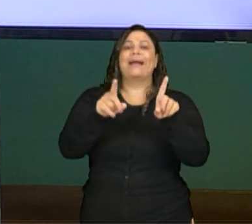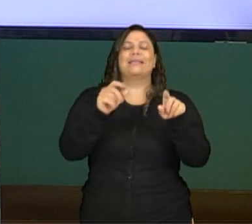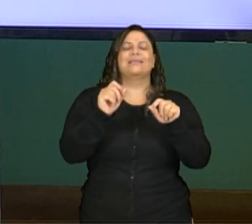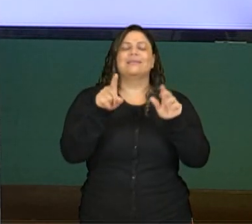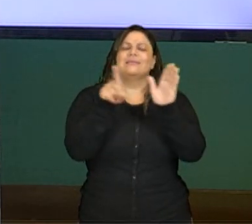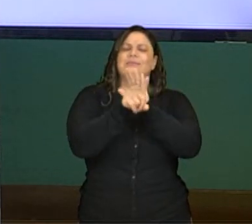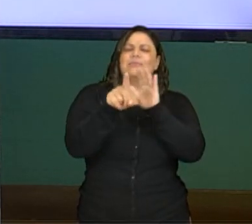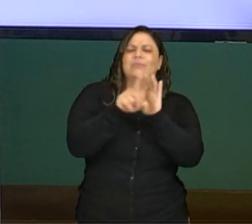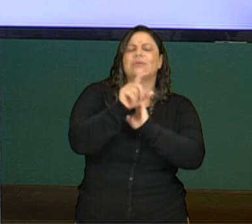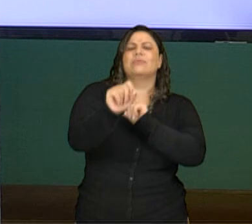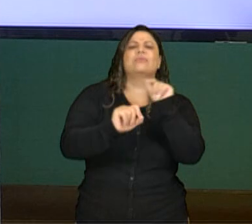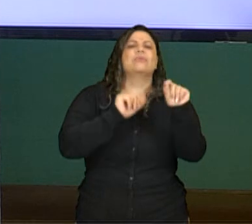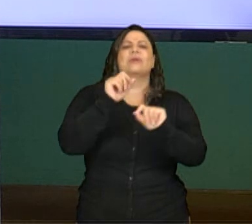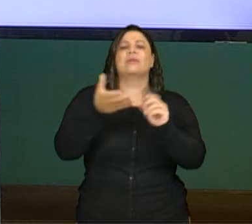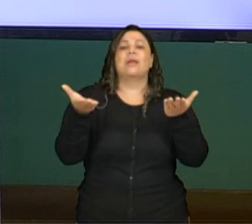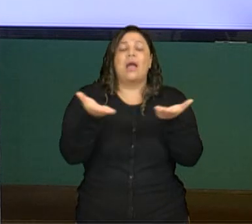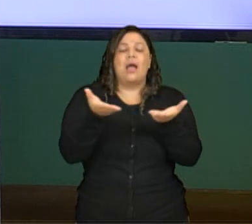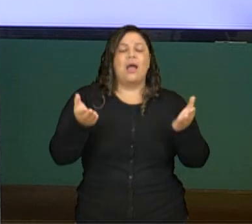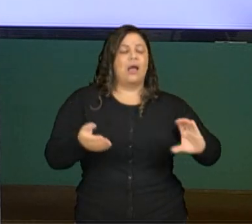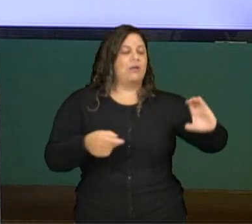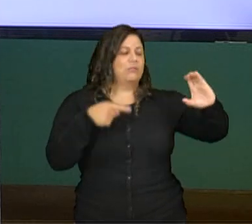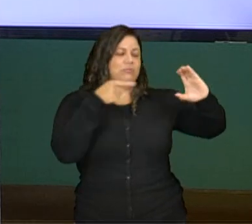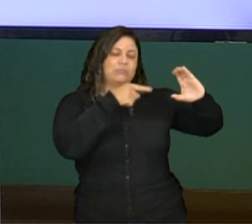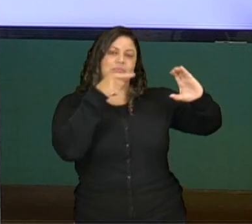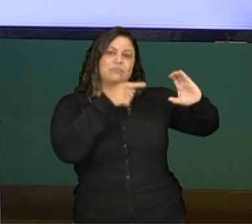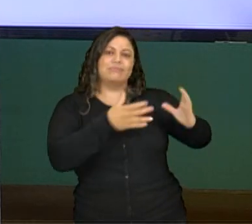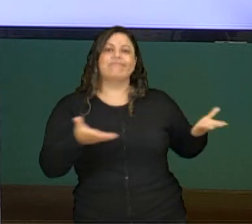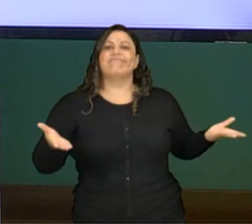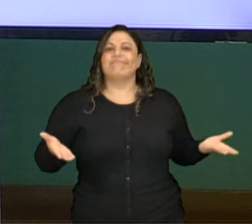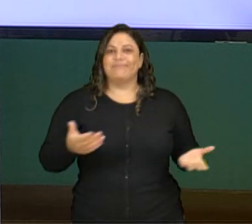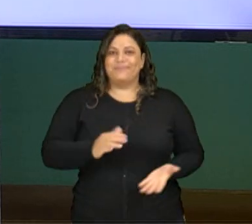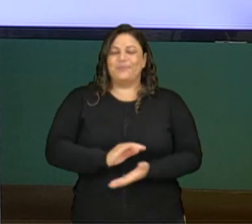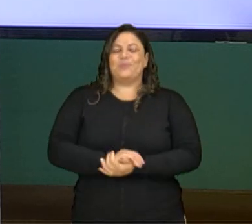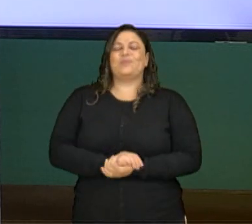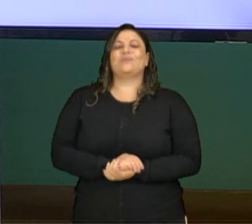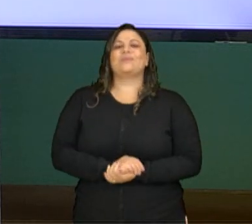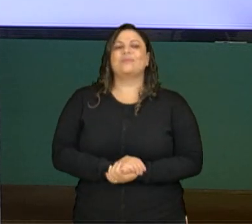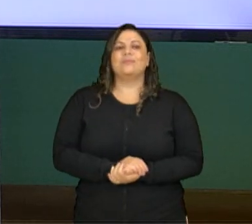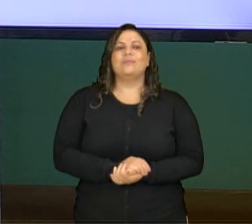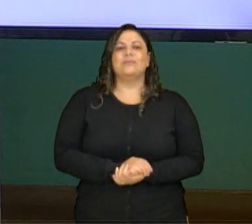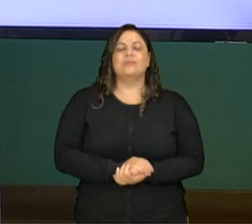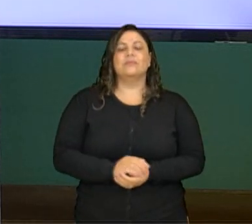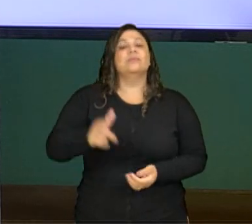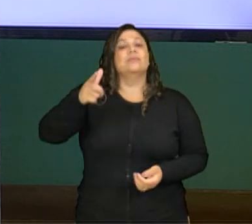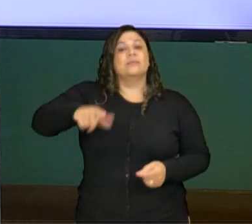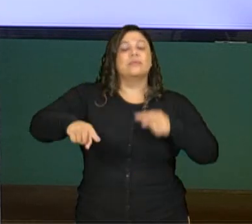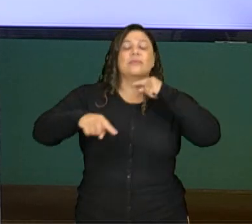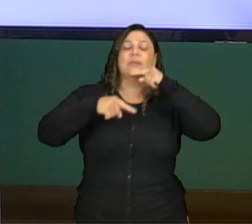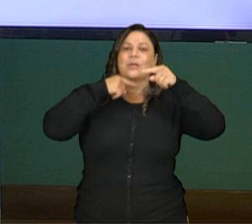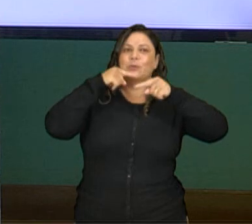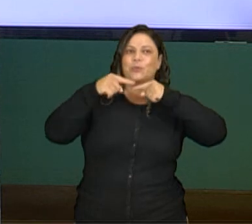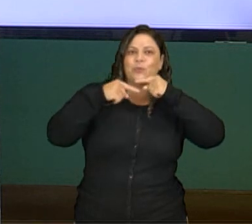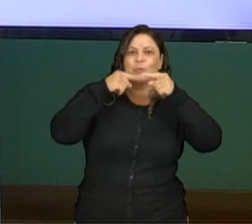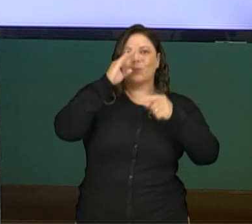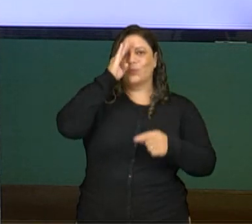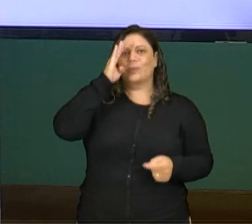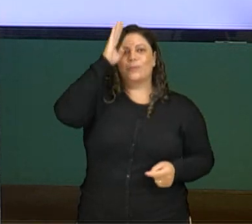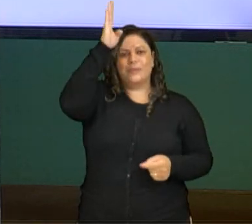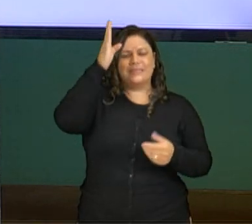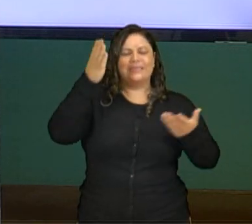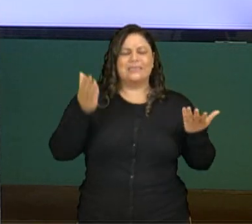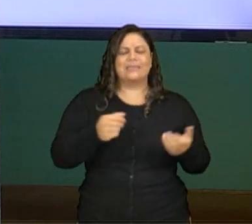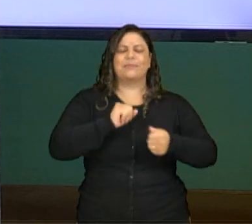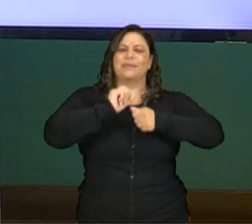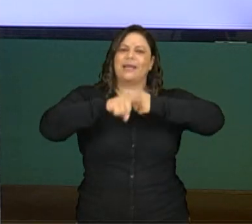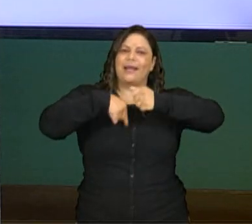vamos discutir e vamos descobrir no decorrer desta aula. Outro questionamento: quais os principais